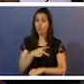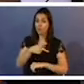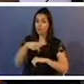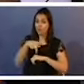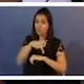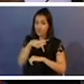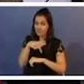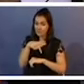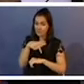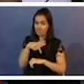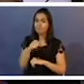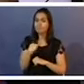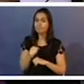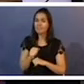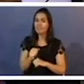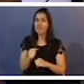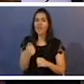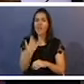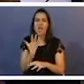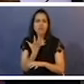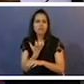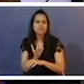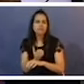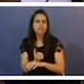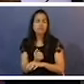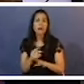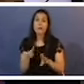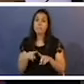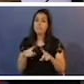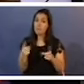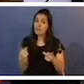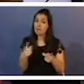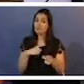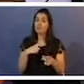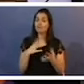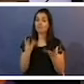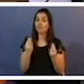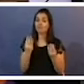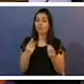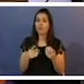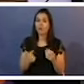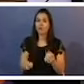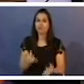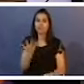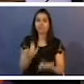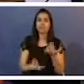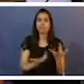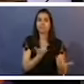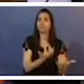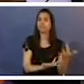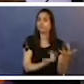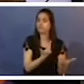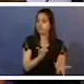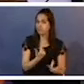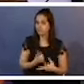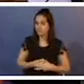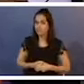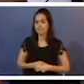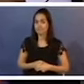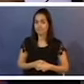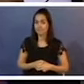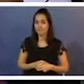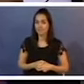é uma floresta úmida mas que ultimamente vem recebendo muitos focos de incêndio muitas